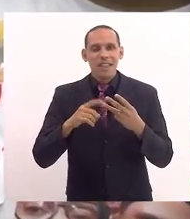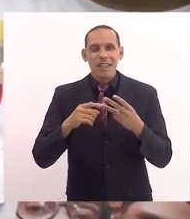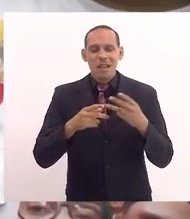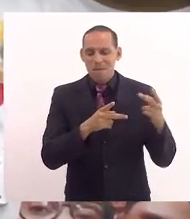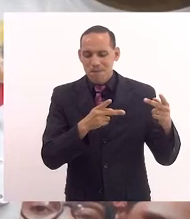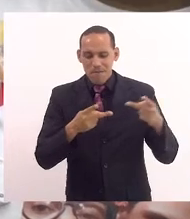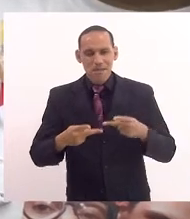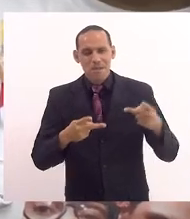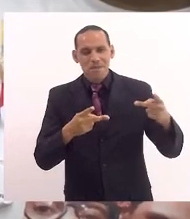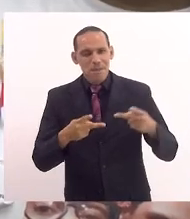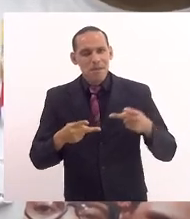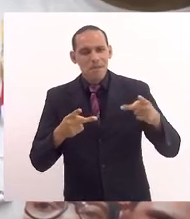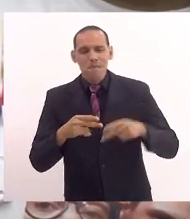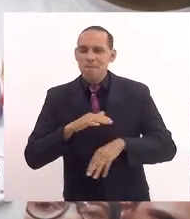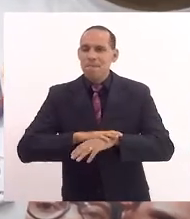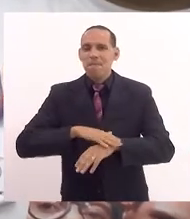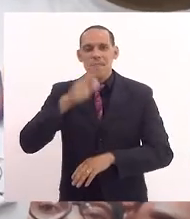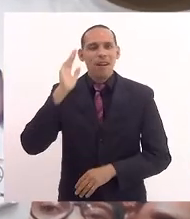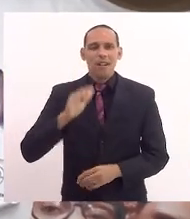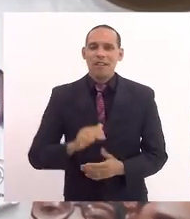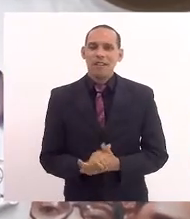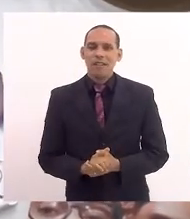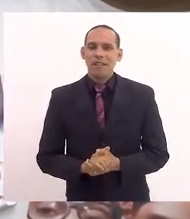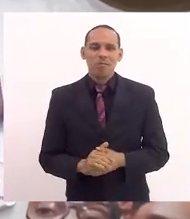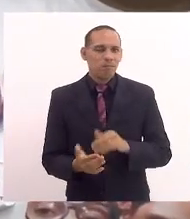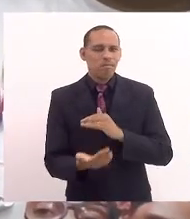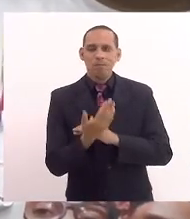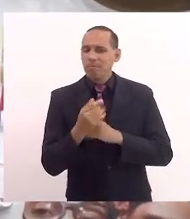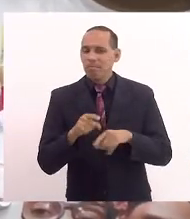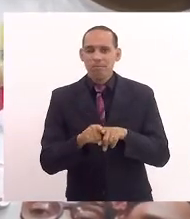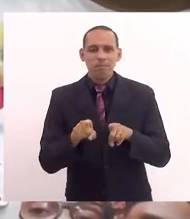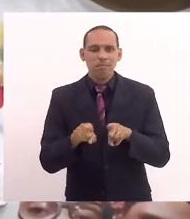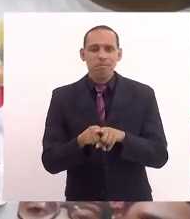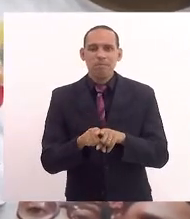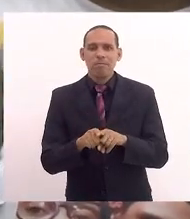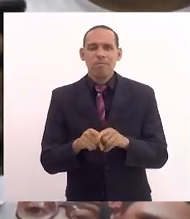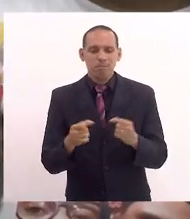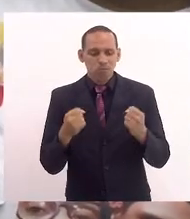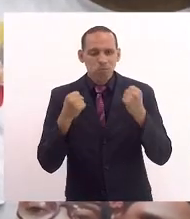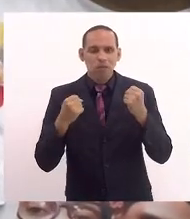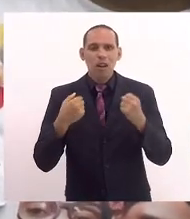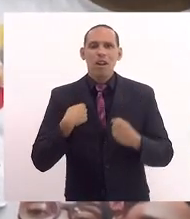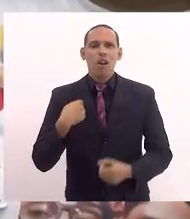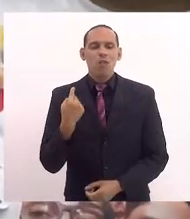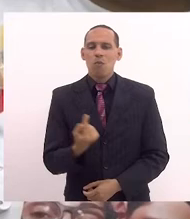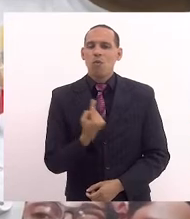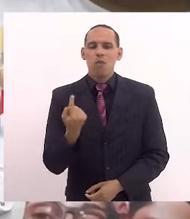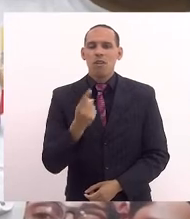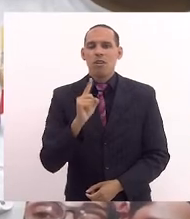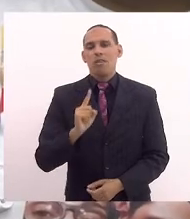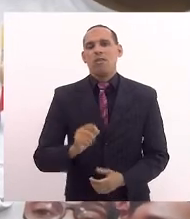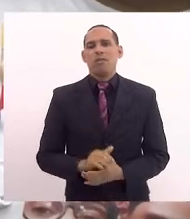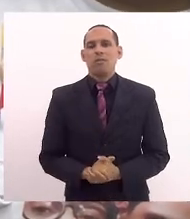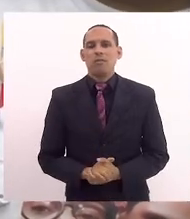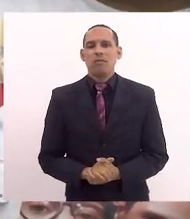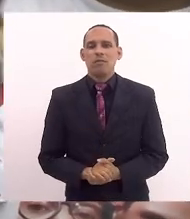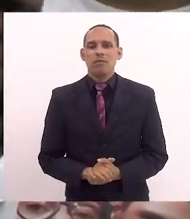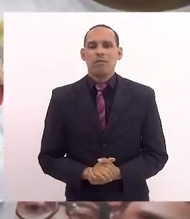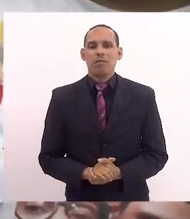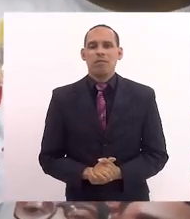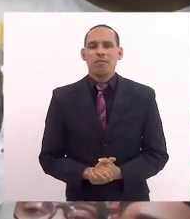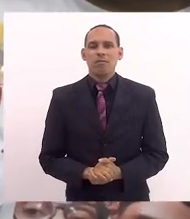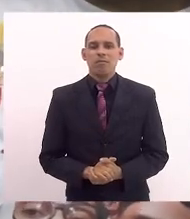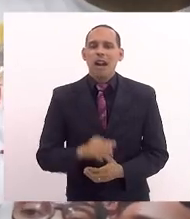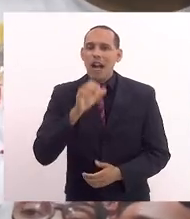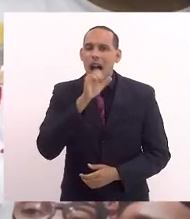lá. Para me dar uma palavra também, para me dar uma força e dizer que eu não estou sozinho. Saia de um